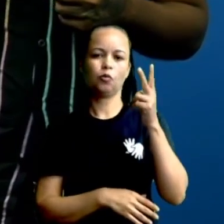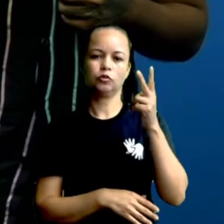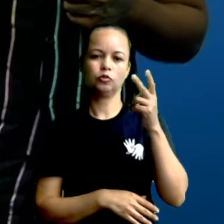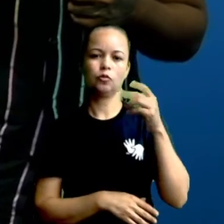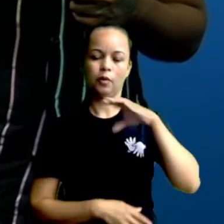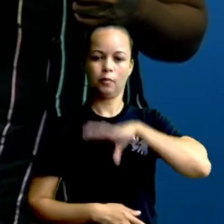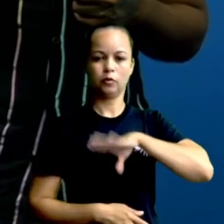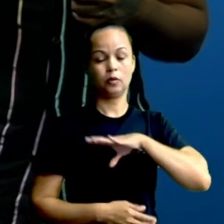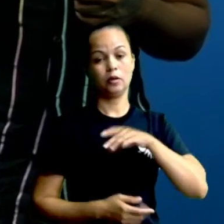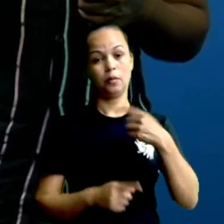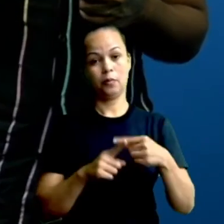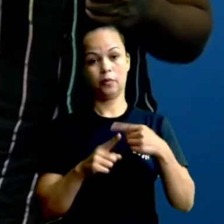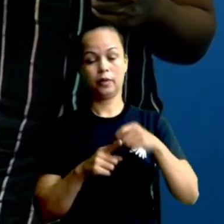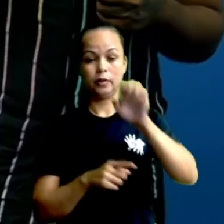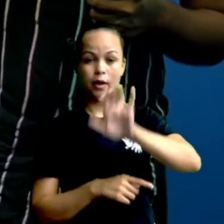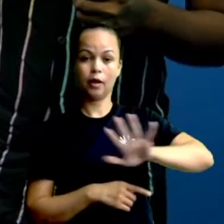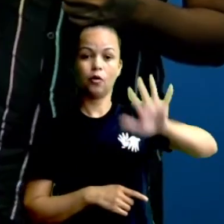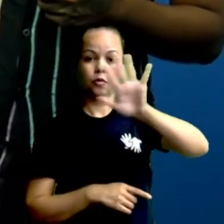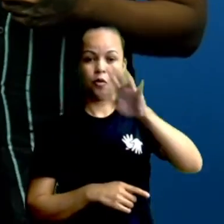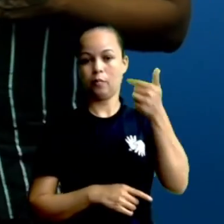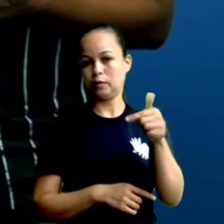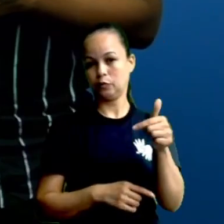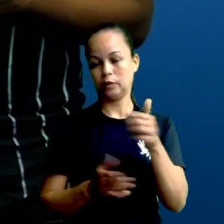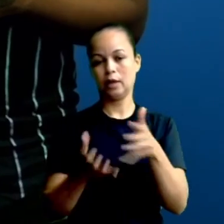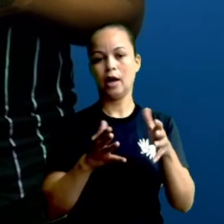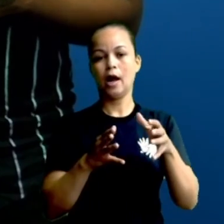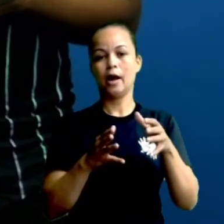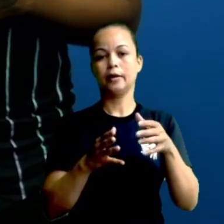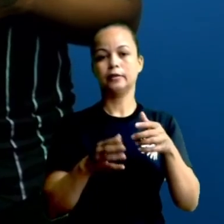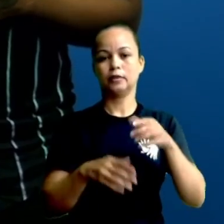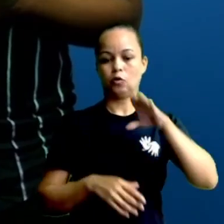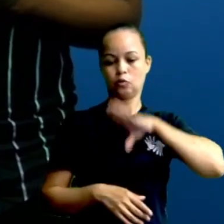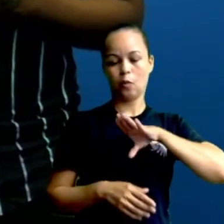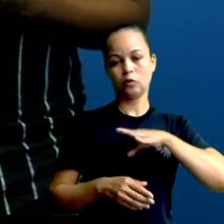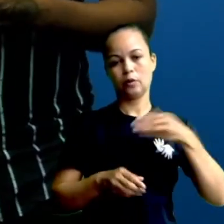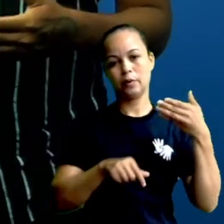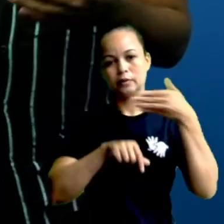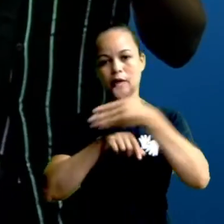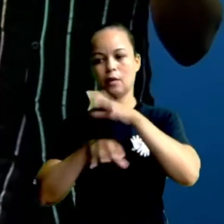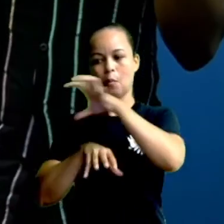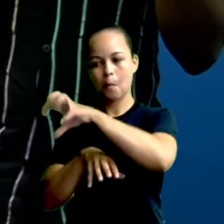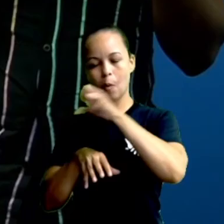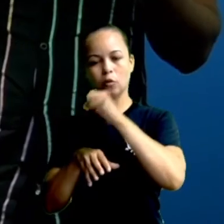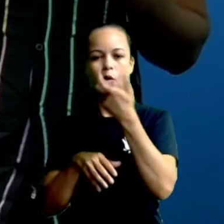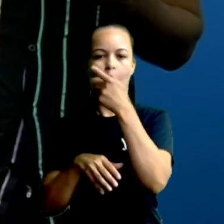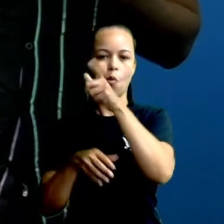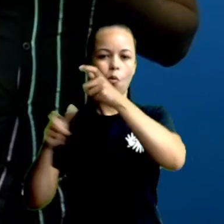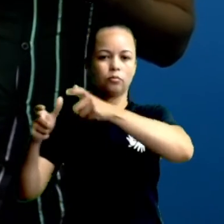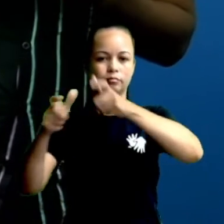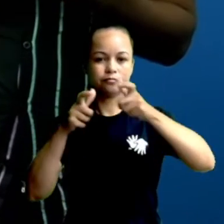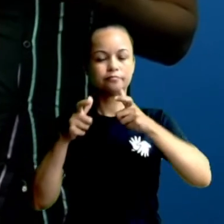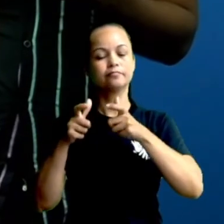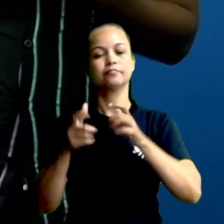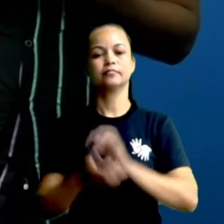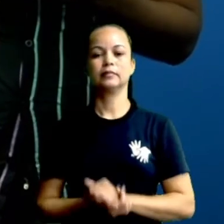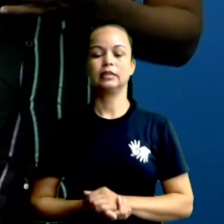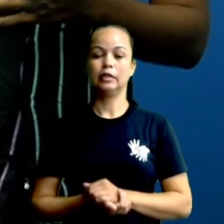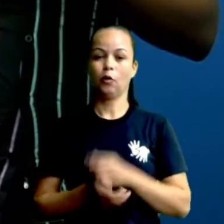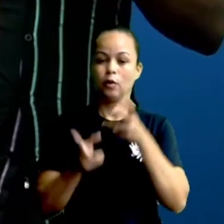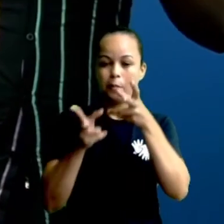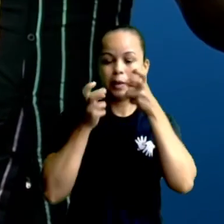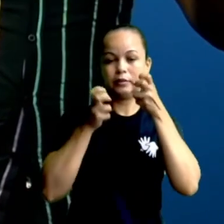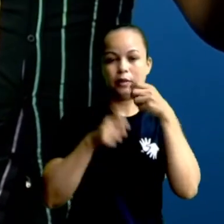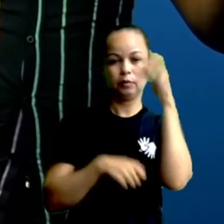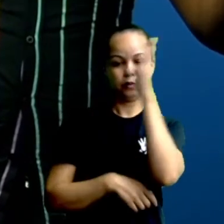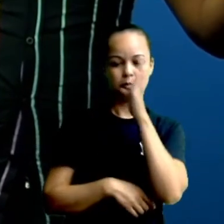Primeiro porque na Europa não se tinha, então Portugal tinha que ir buscar nos outros lugares, certo? Então quando eles chegam aqui, eles percebem que o